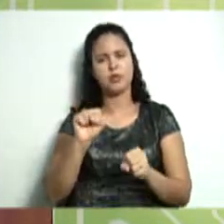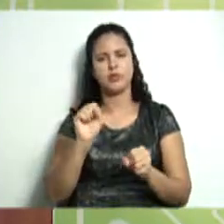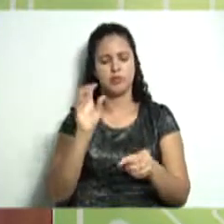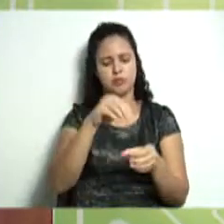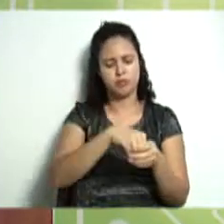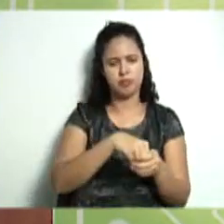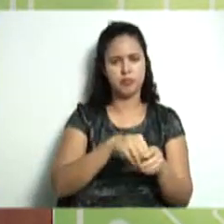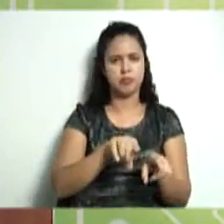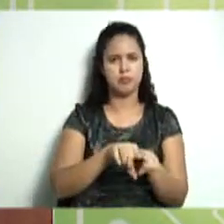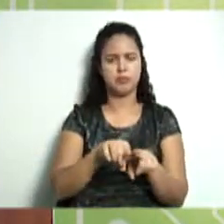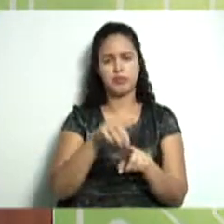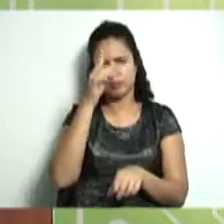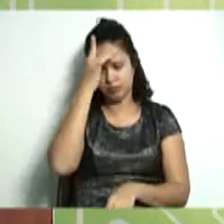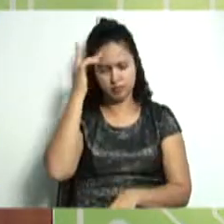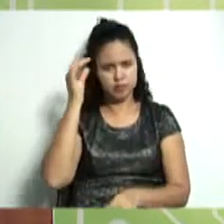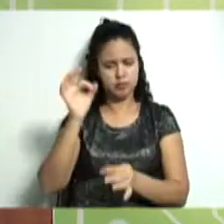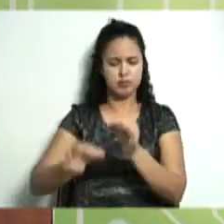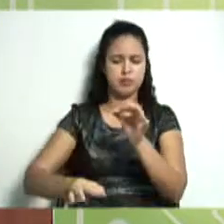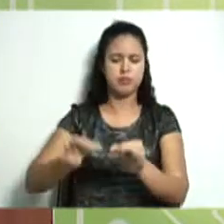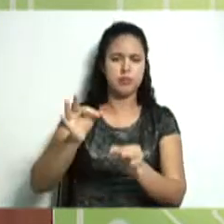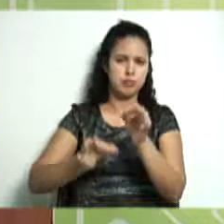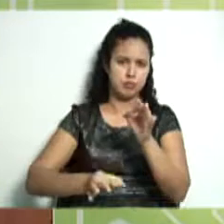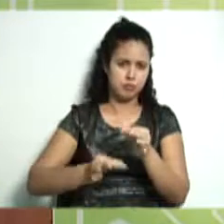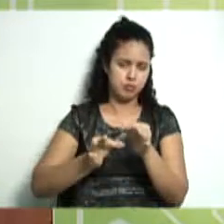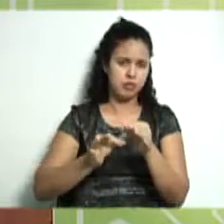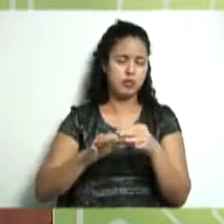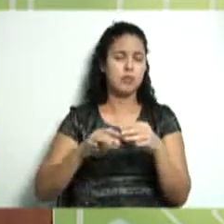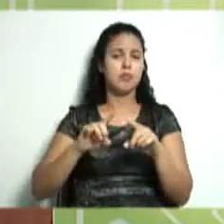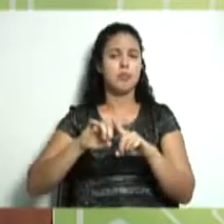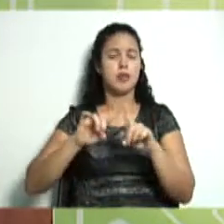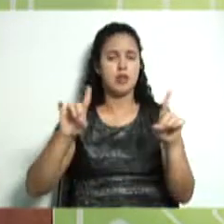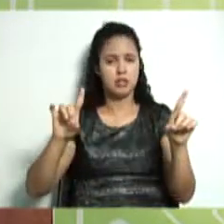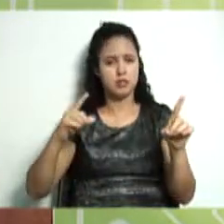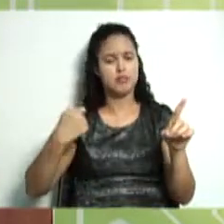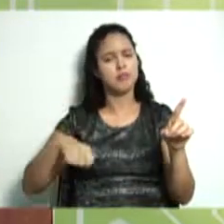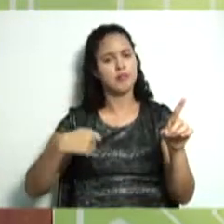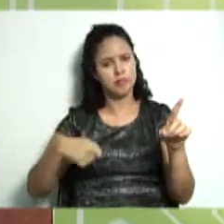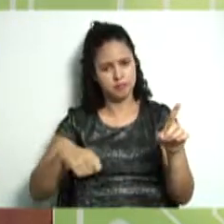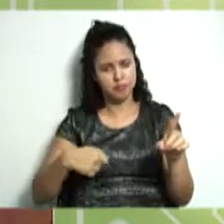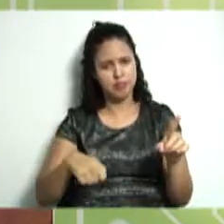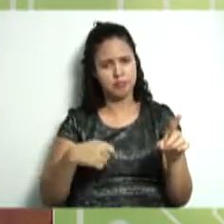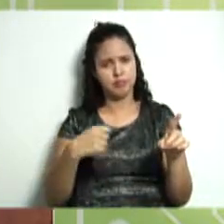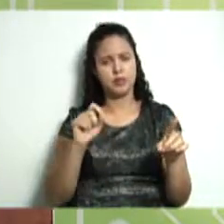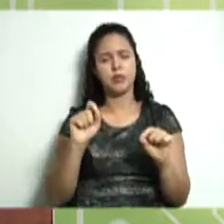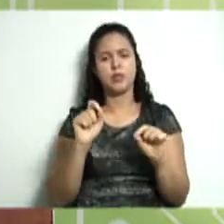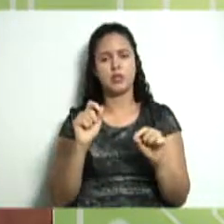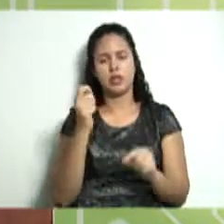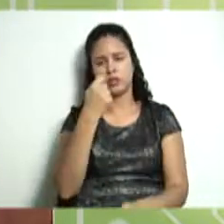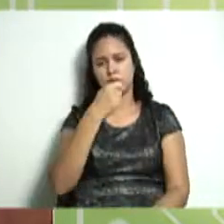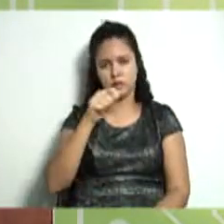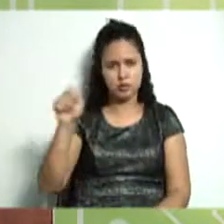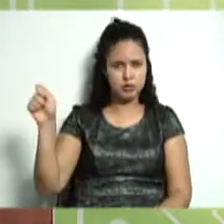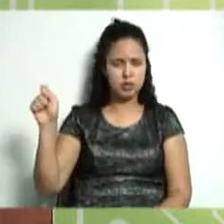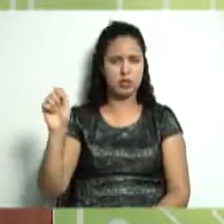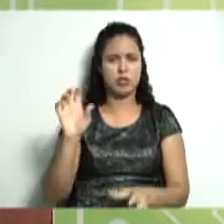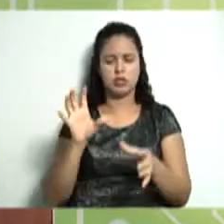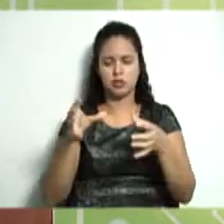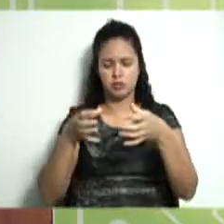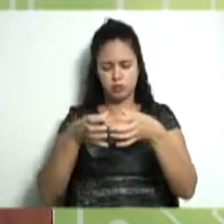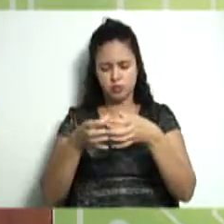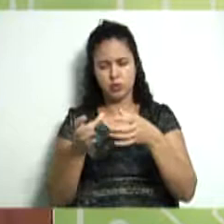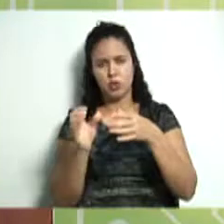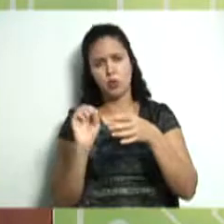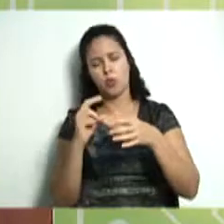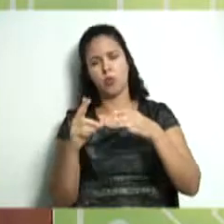podem fazer parte. Mas um aspecto comum entre elas é que a sociedade ou a empresa ou a